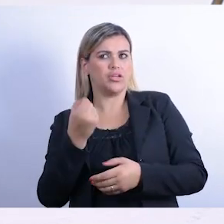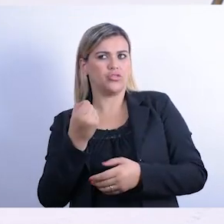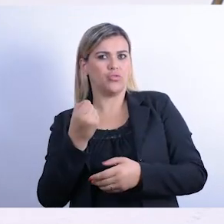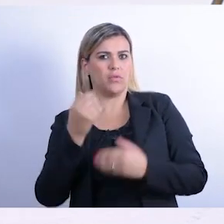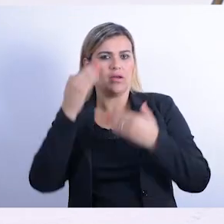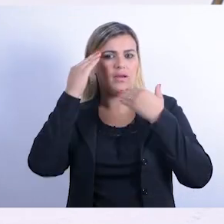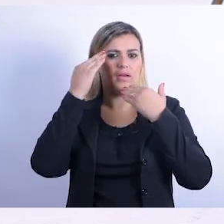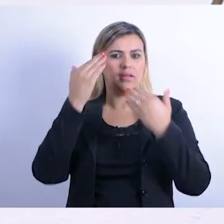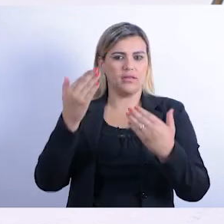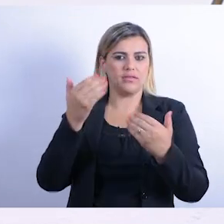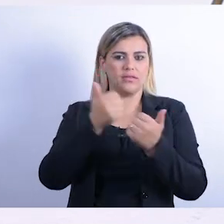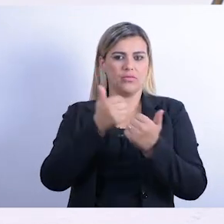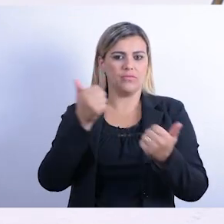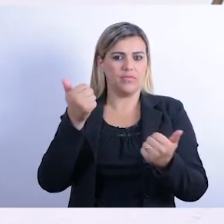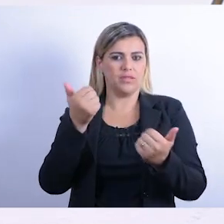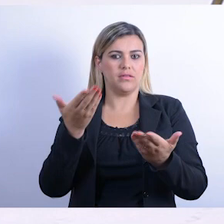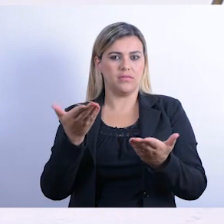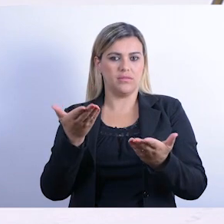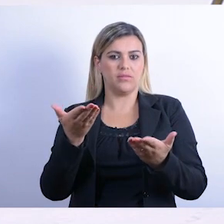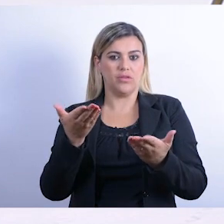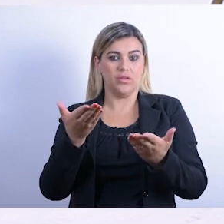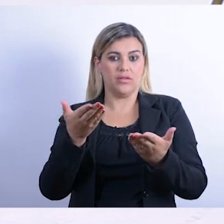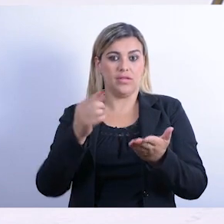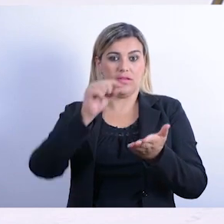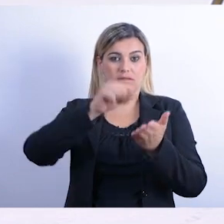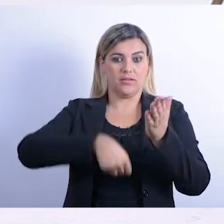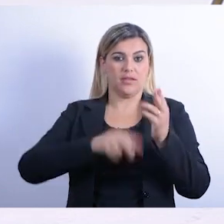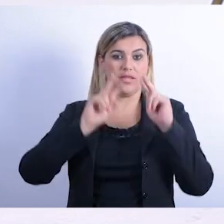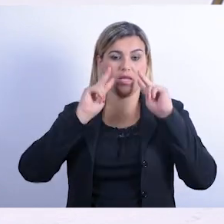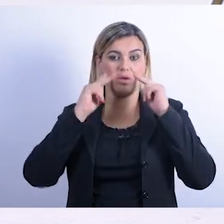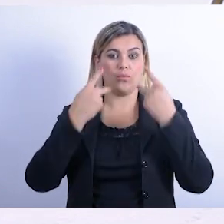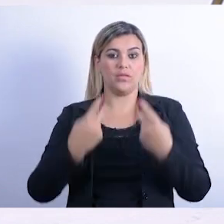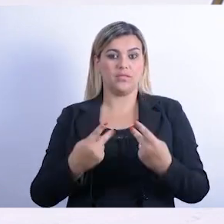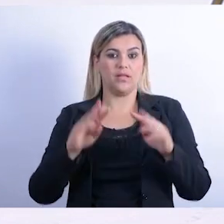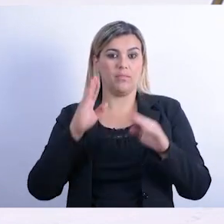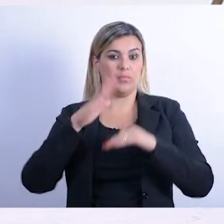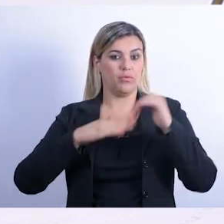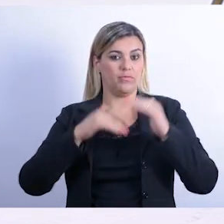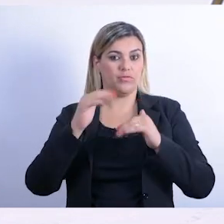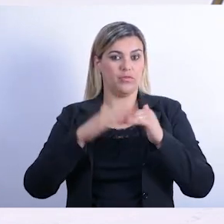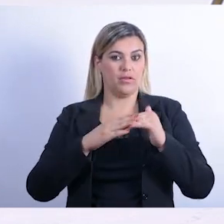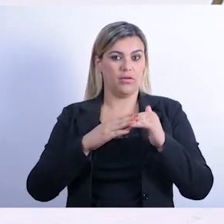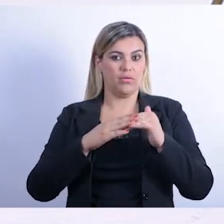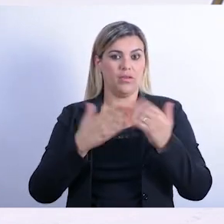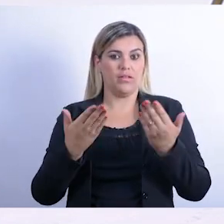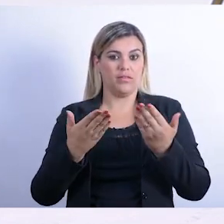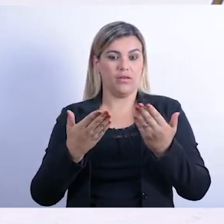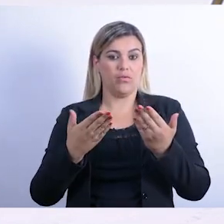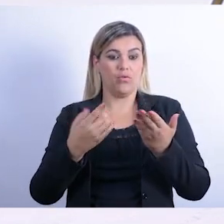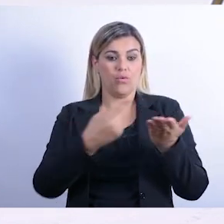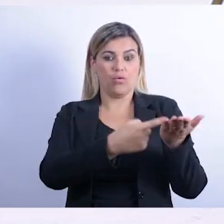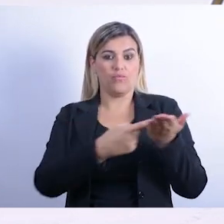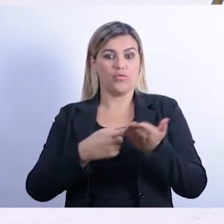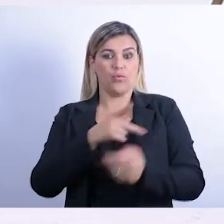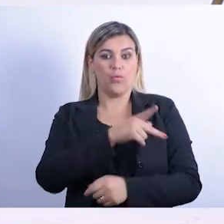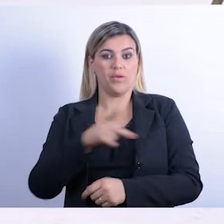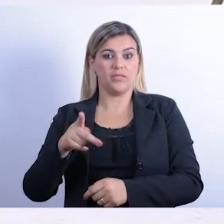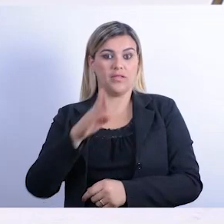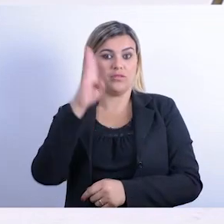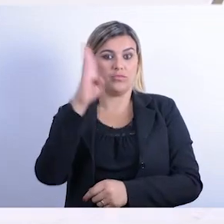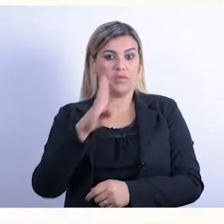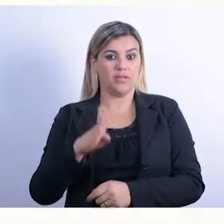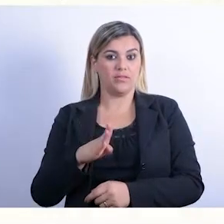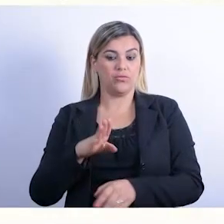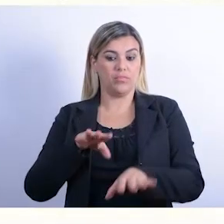entendeu como um gesto de gratidão ao fato de ter reconhecido, convidar o governo da